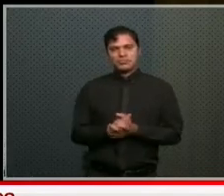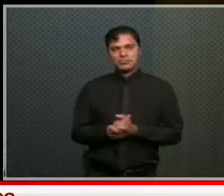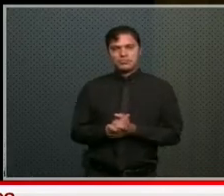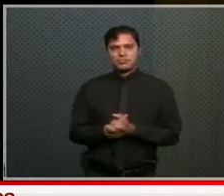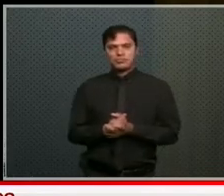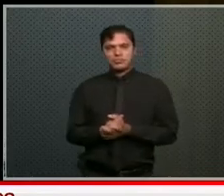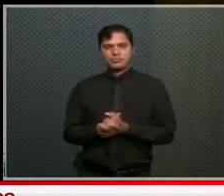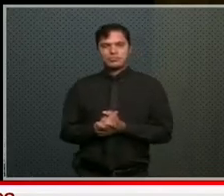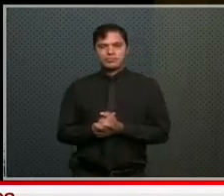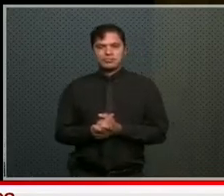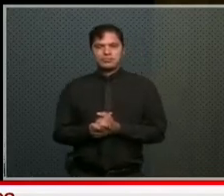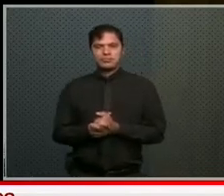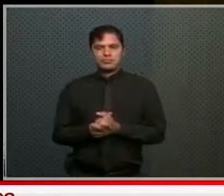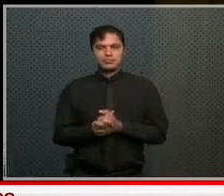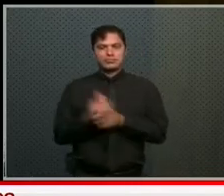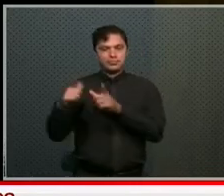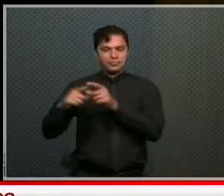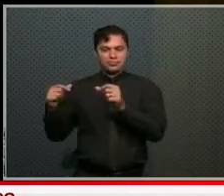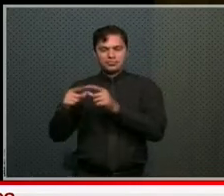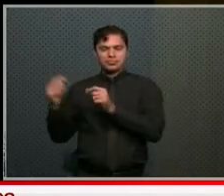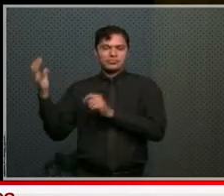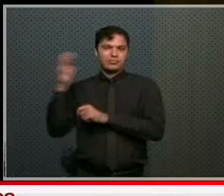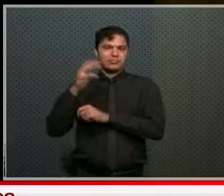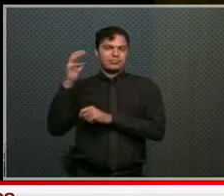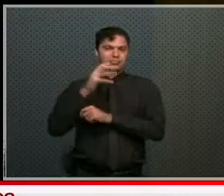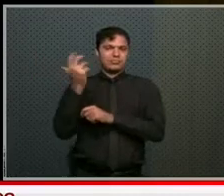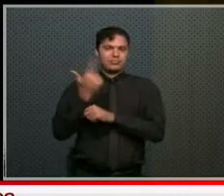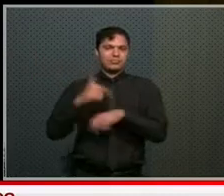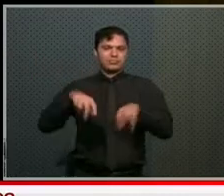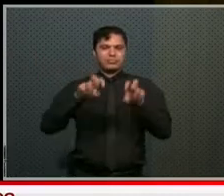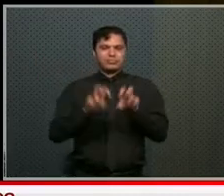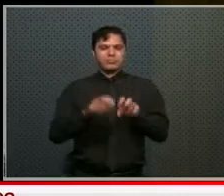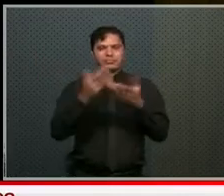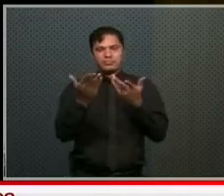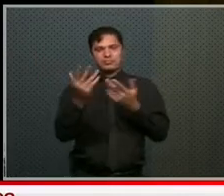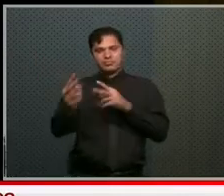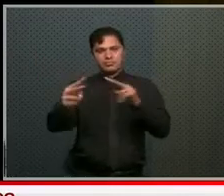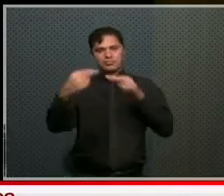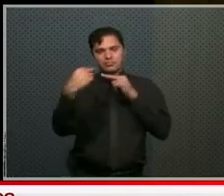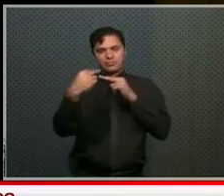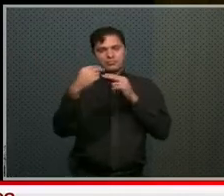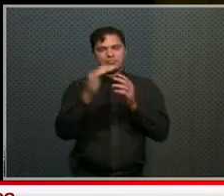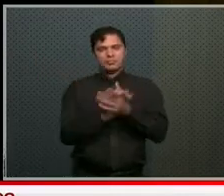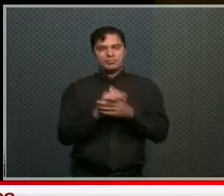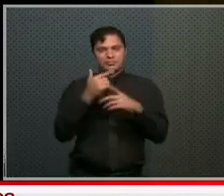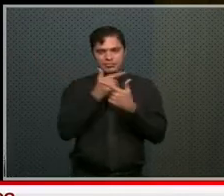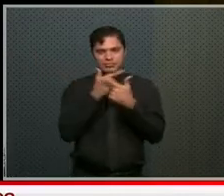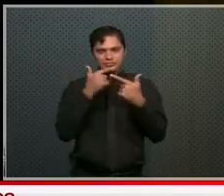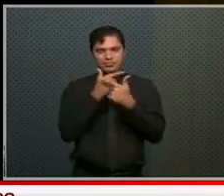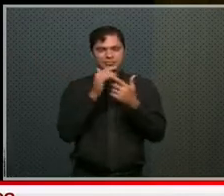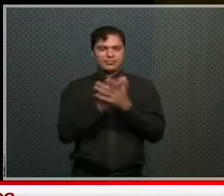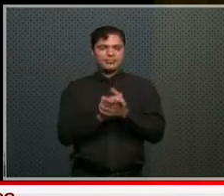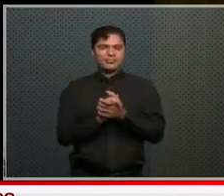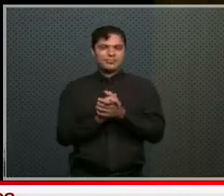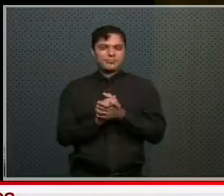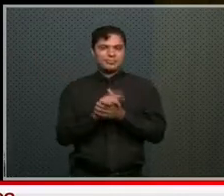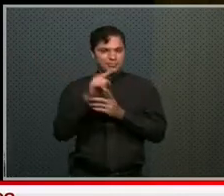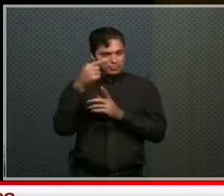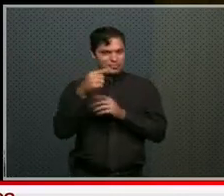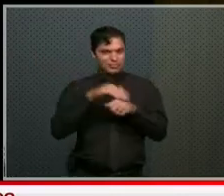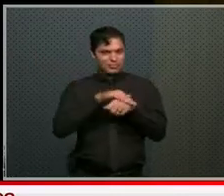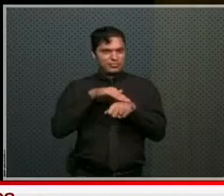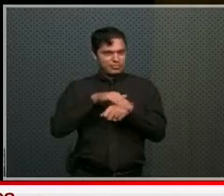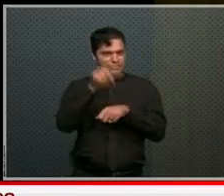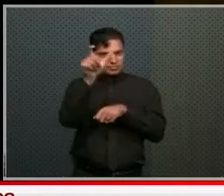o de lá também com essa tá sentado junto com ele ali olhando para mim sorrindo Mas eu quero falar com você tá